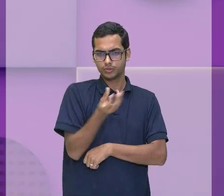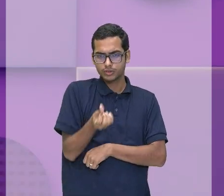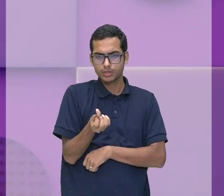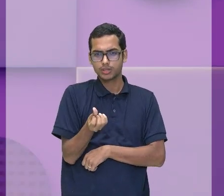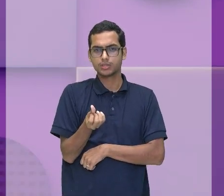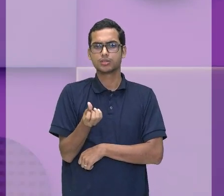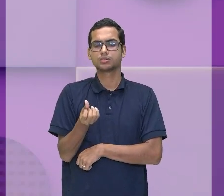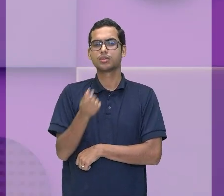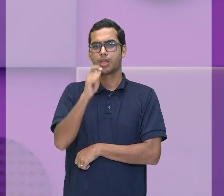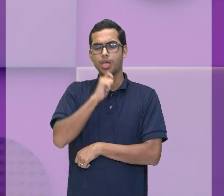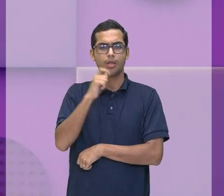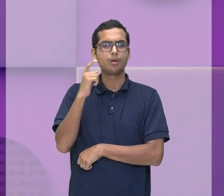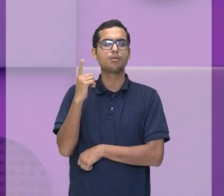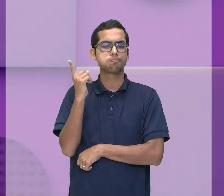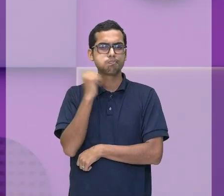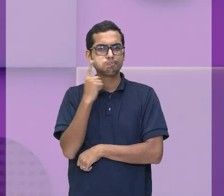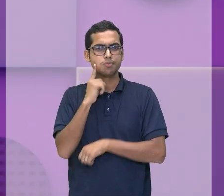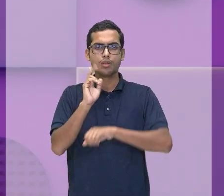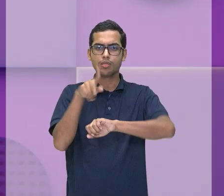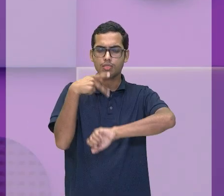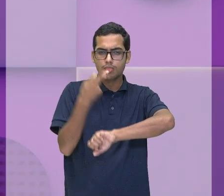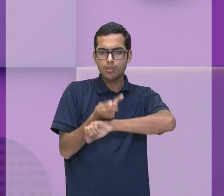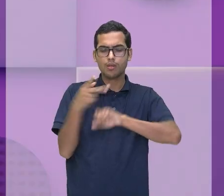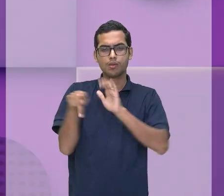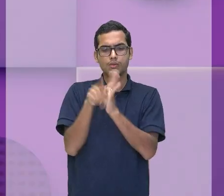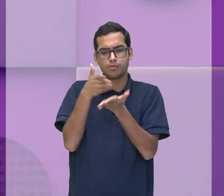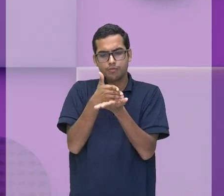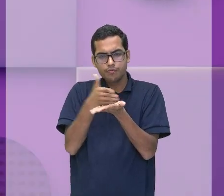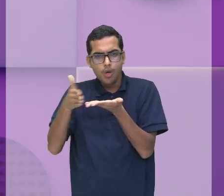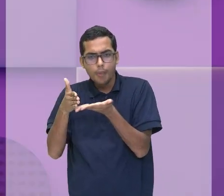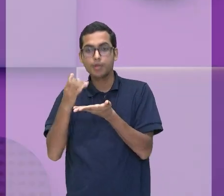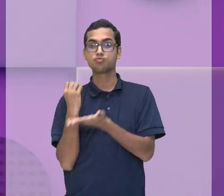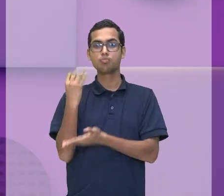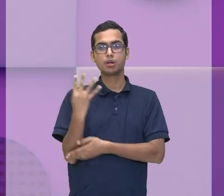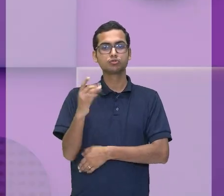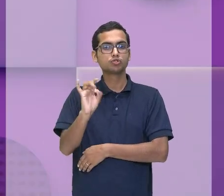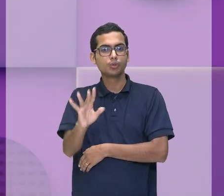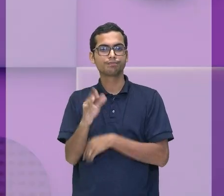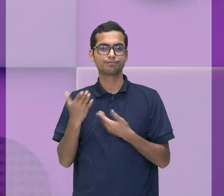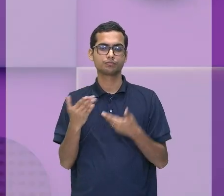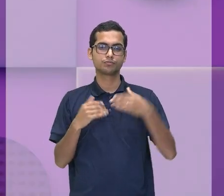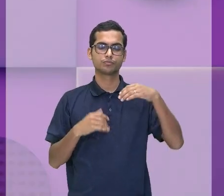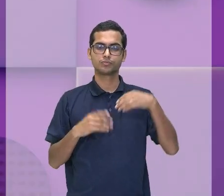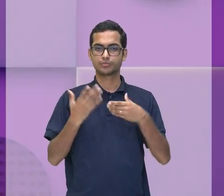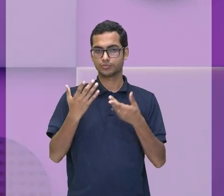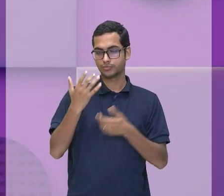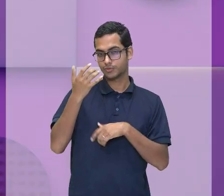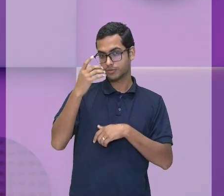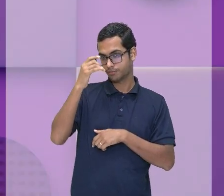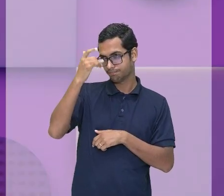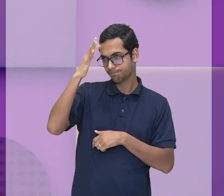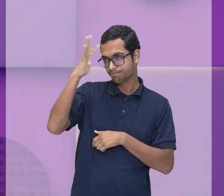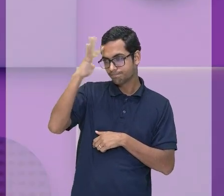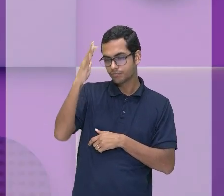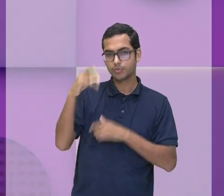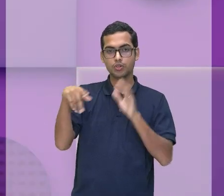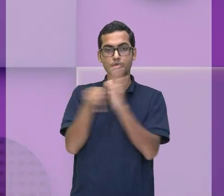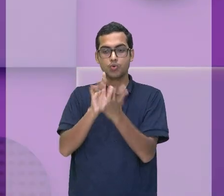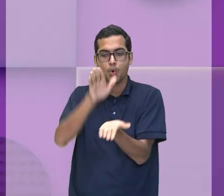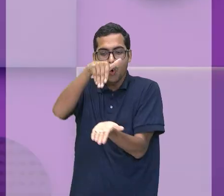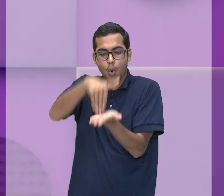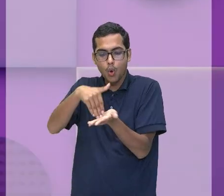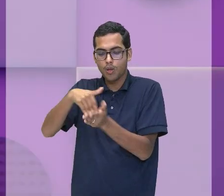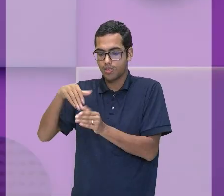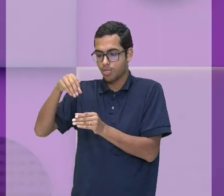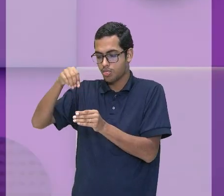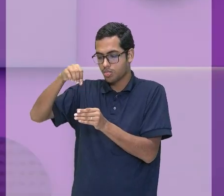né? E depois vão sobrar apenas 4 pirulitos, ou seja, o meu último pacote, ele não vai ter 9 pirulitos como os outros.